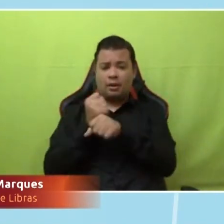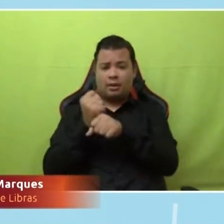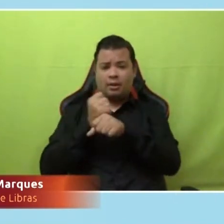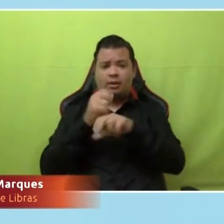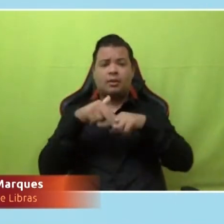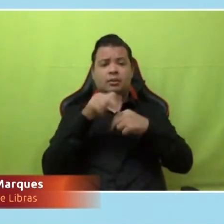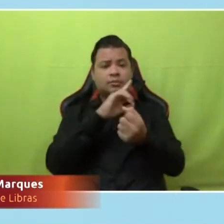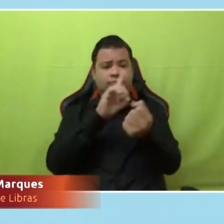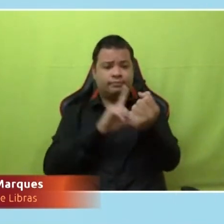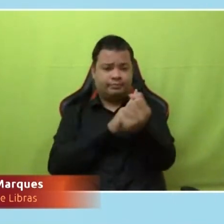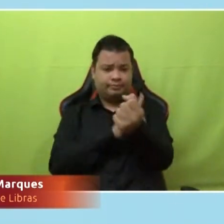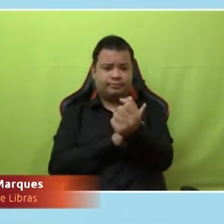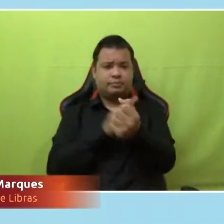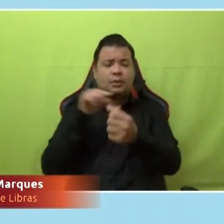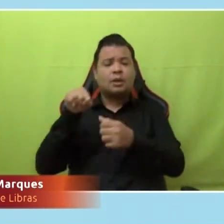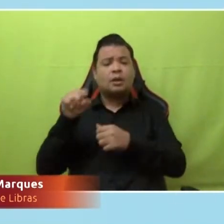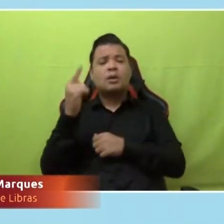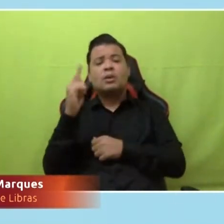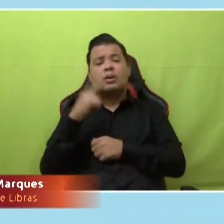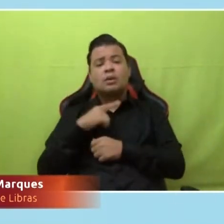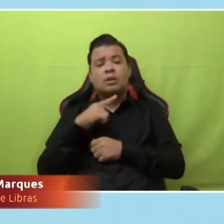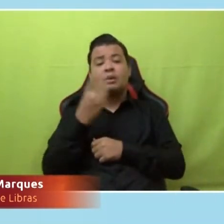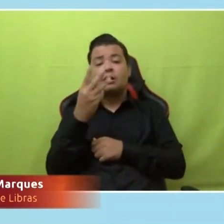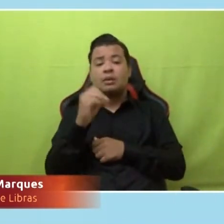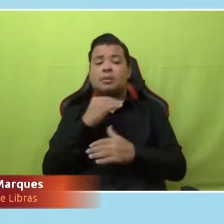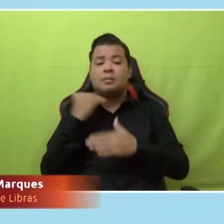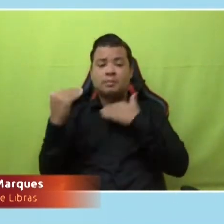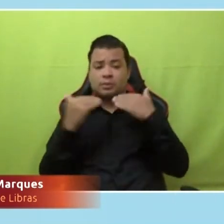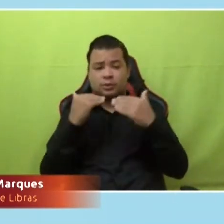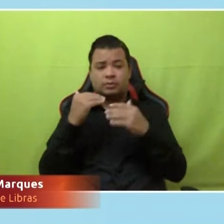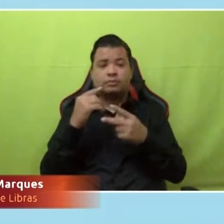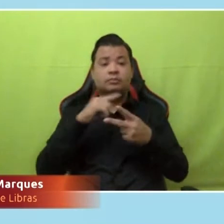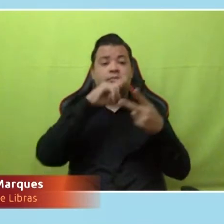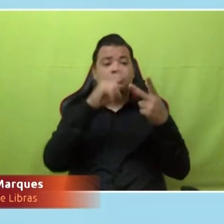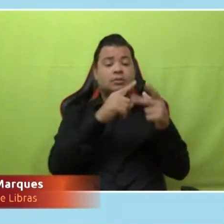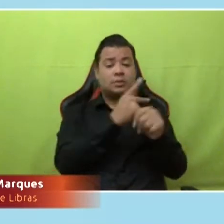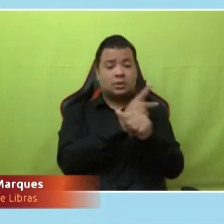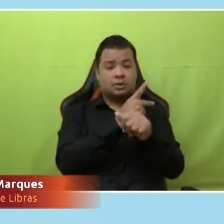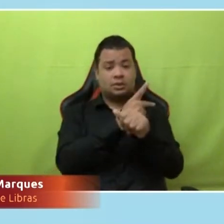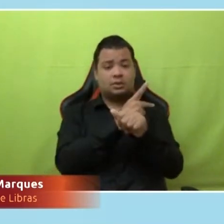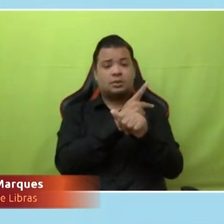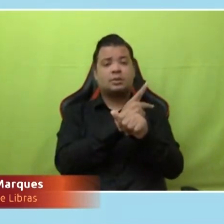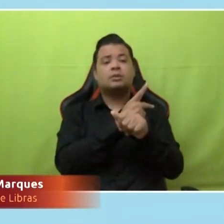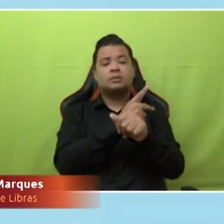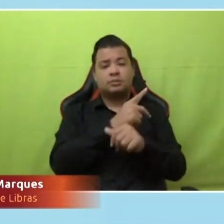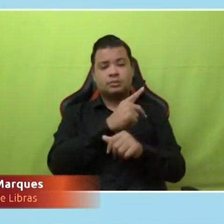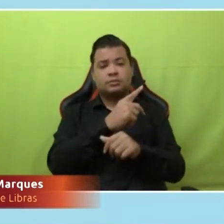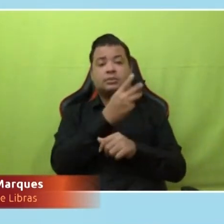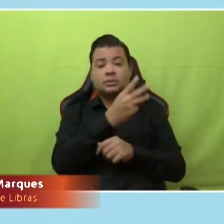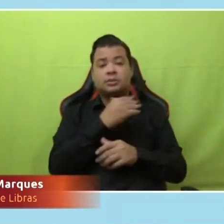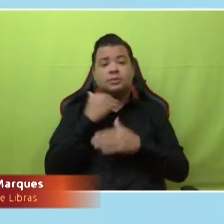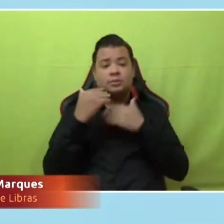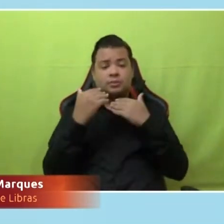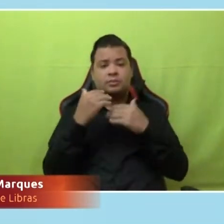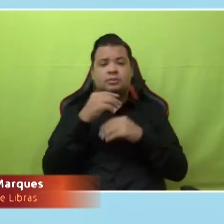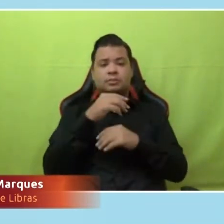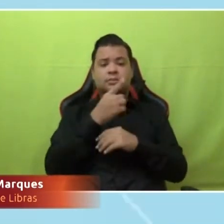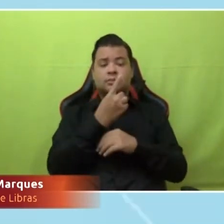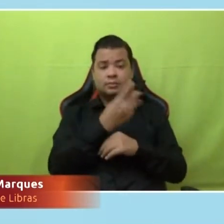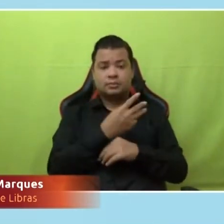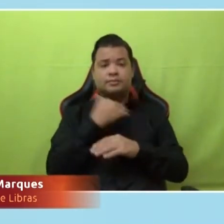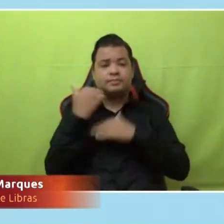30 óbitos. Depois de Goiânia vem Aparecida, com 10 mortes, Anápolis, com 9 e Catalão, com